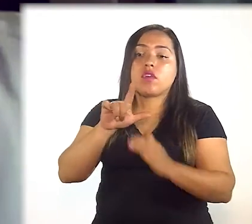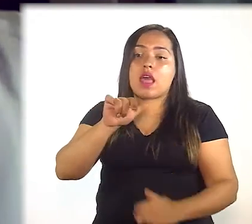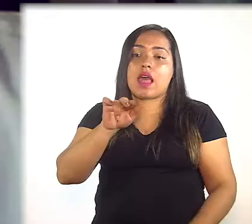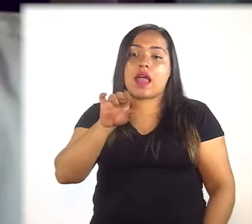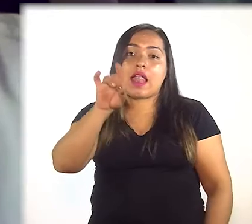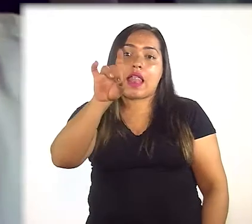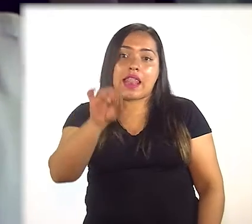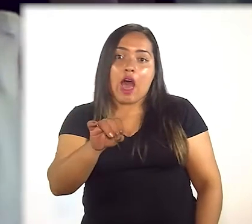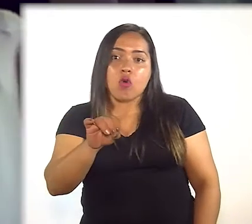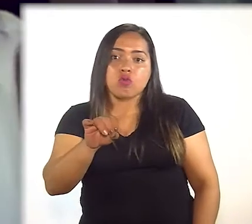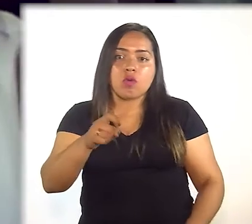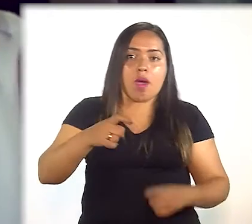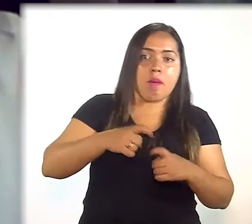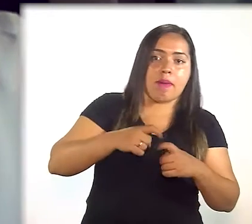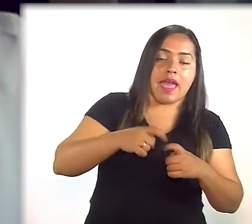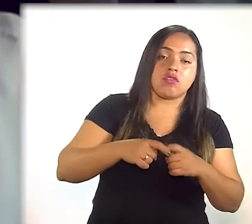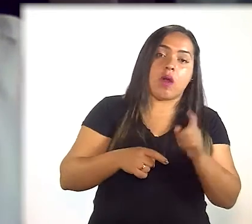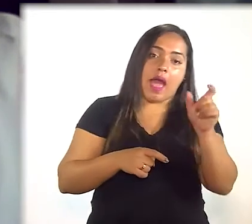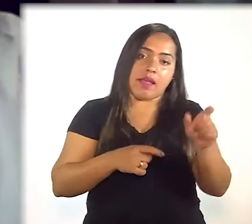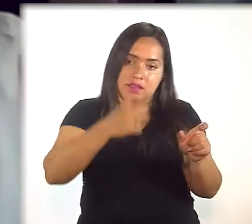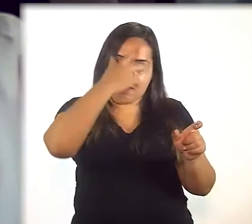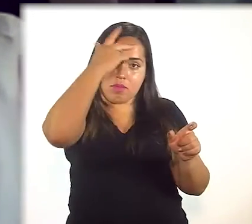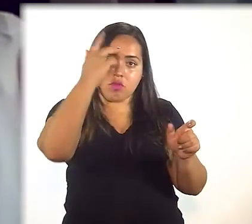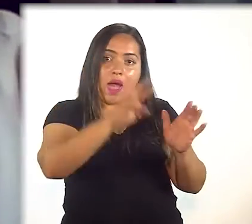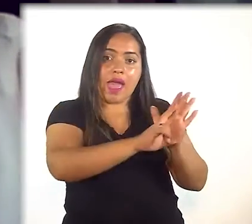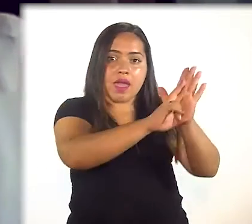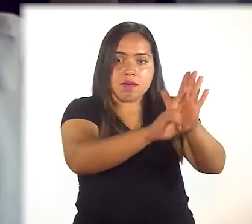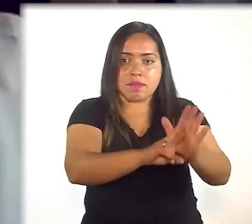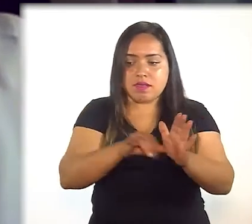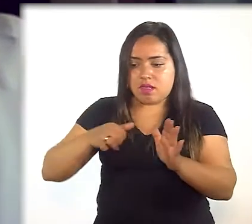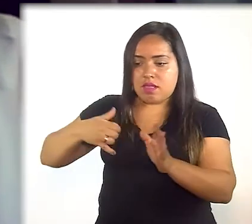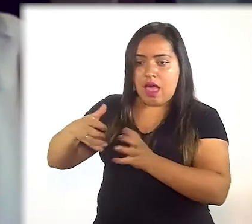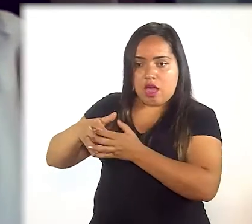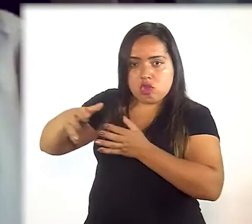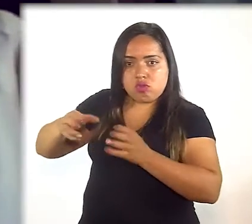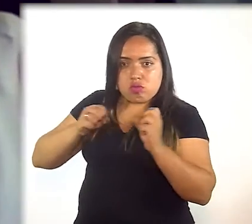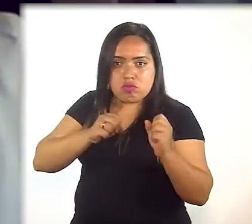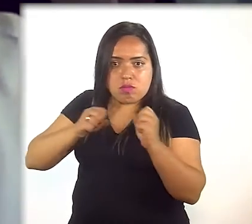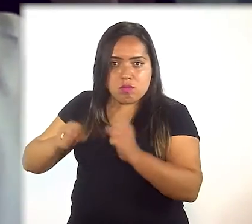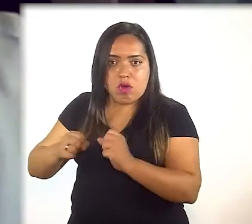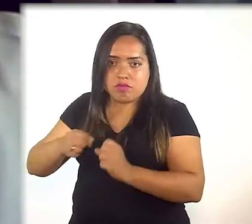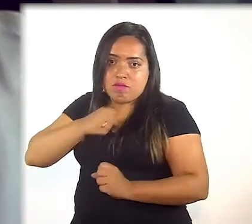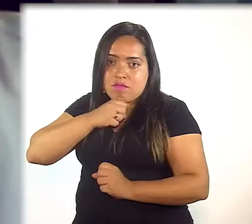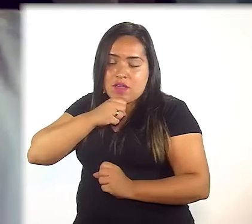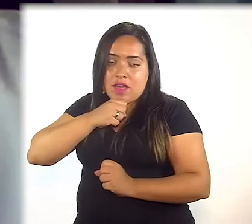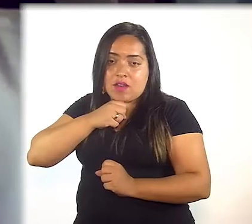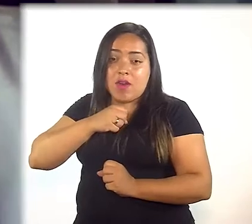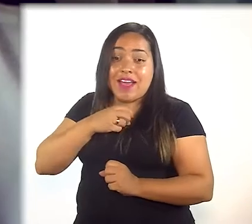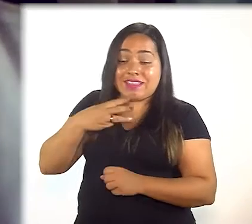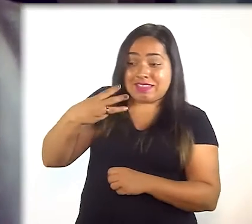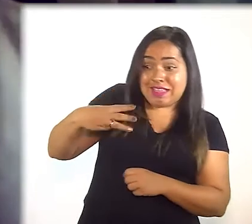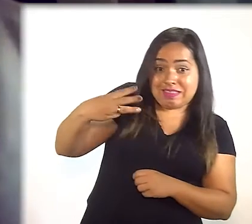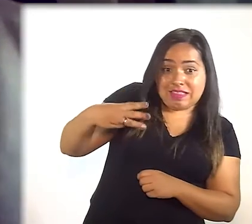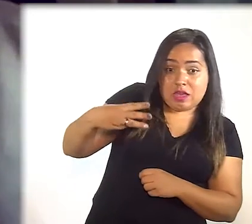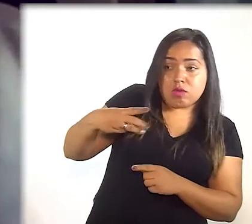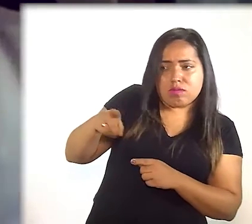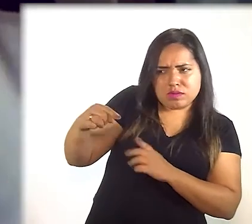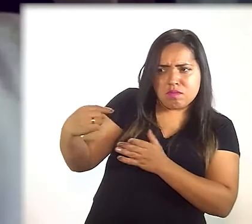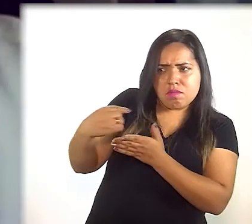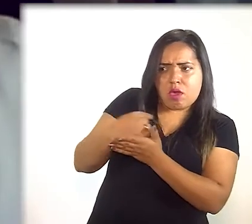estiver lúcido, a gente vai pedir um laudo médico, e a partir desse laudo médico, essa pessoa pode falar em nome do